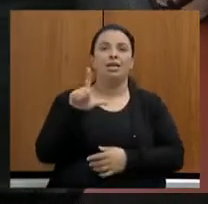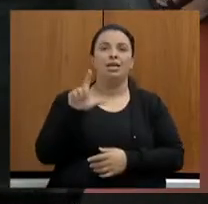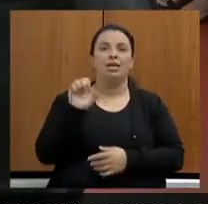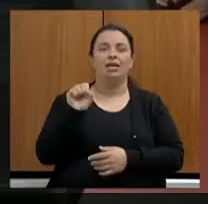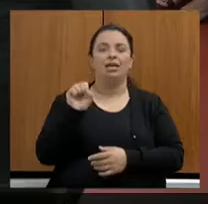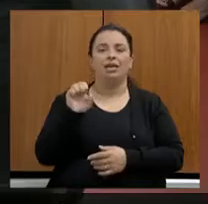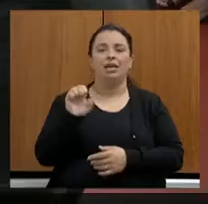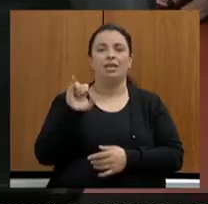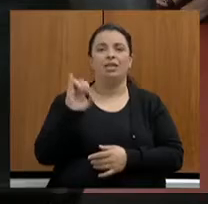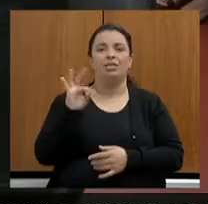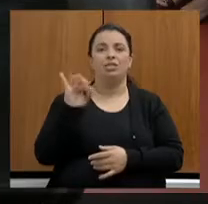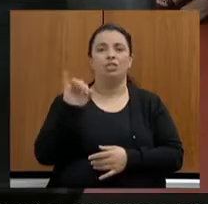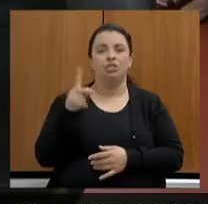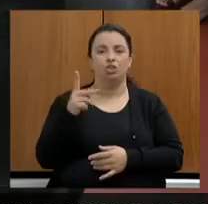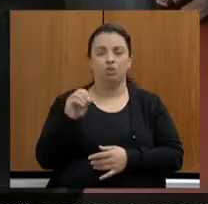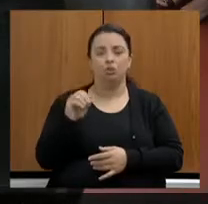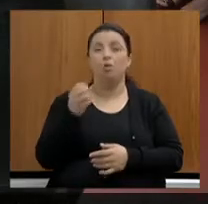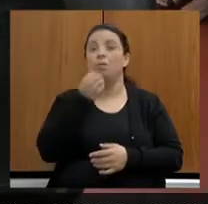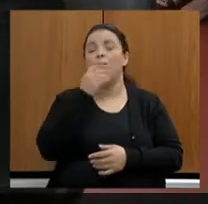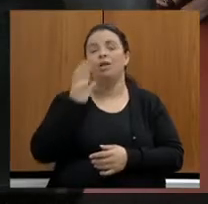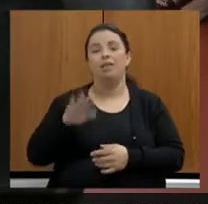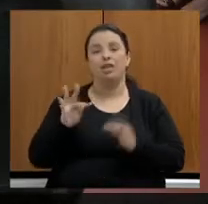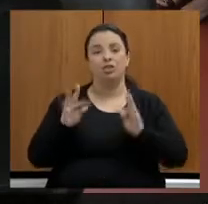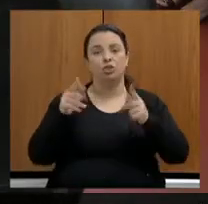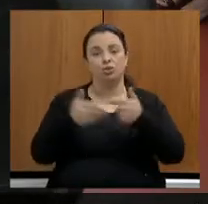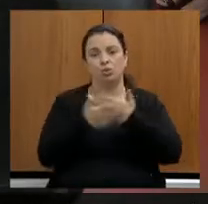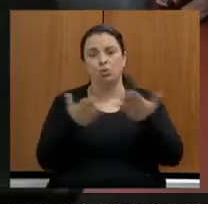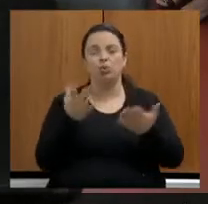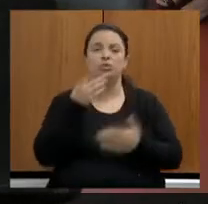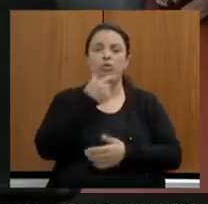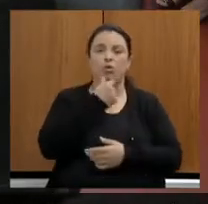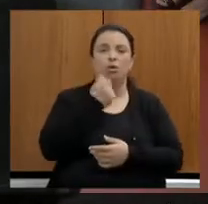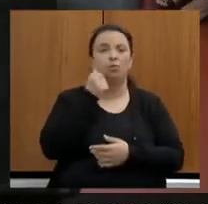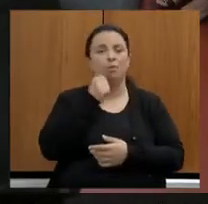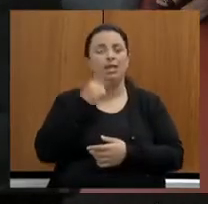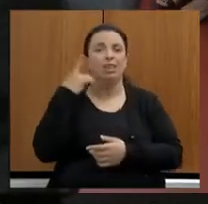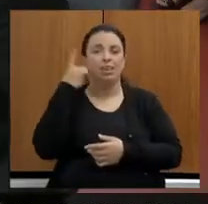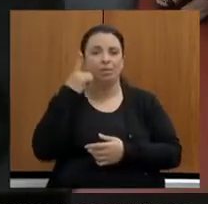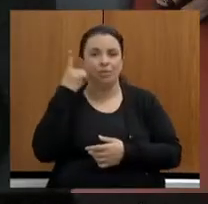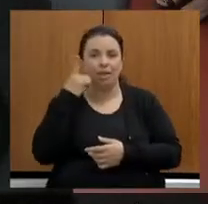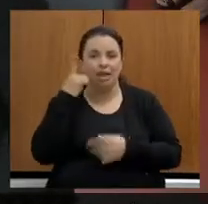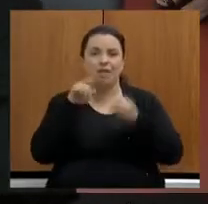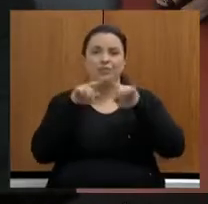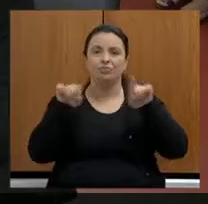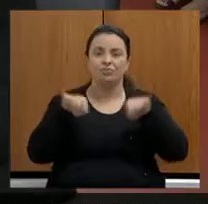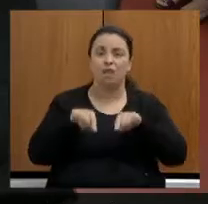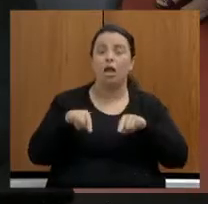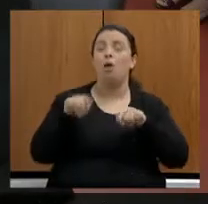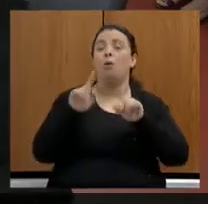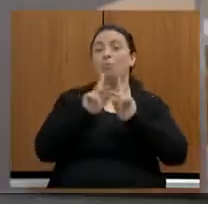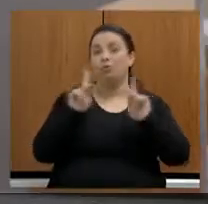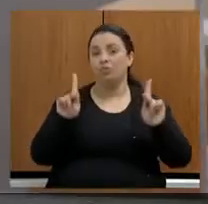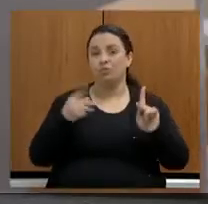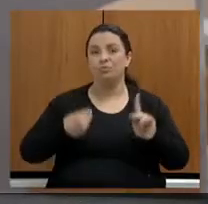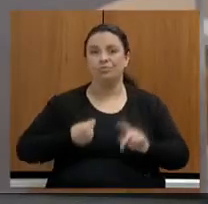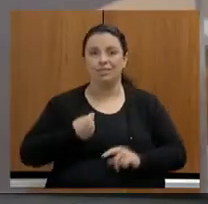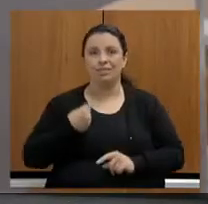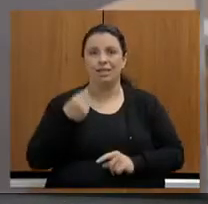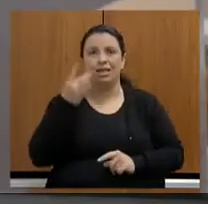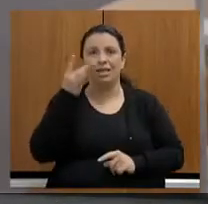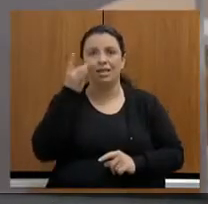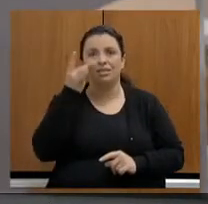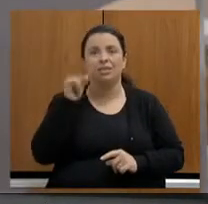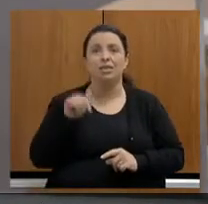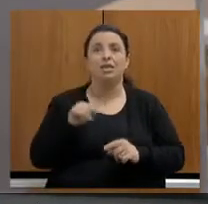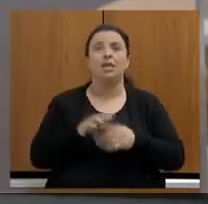Boa tarde a todos presentes Boa tarde deputados e deputadas servidores dessa casa aqui professores presentes representando